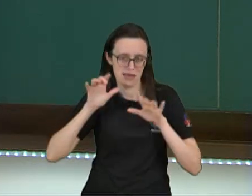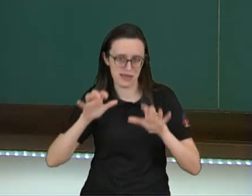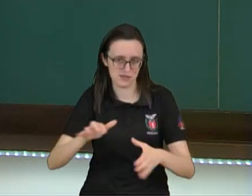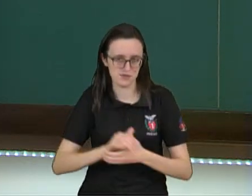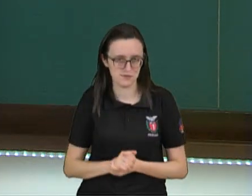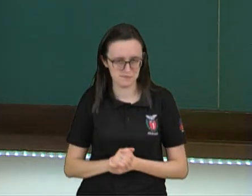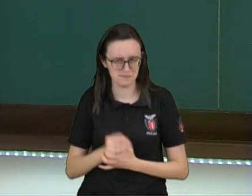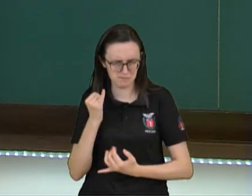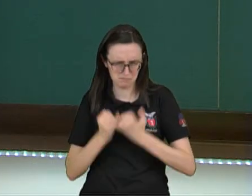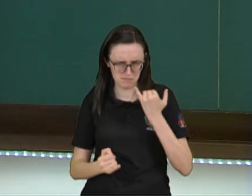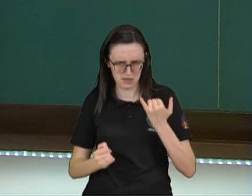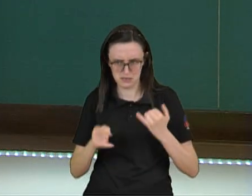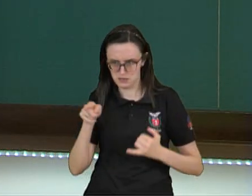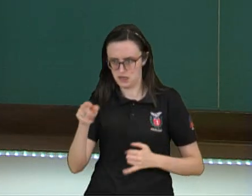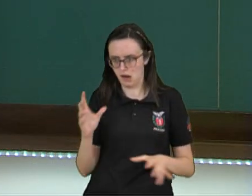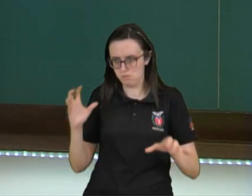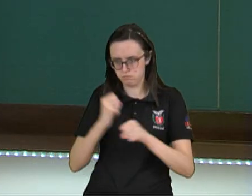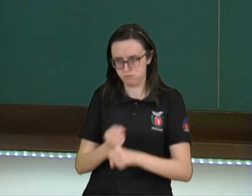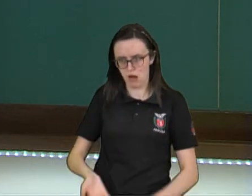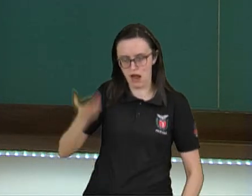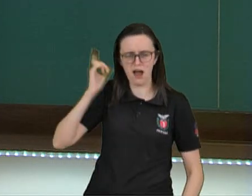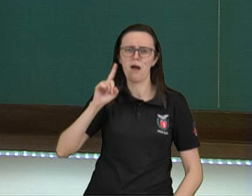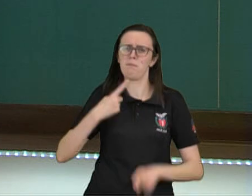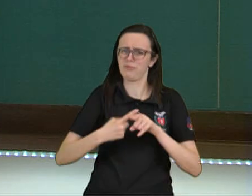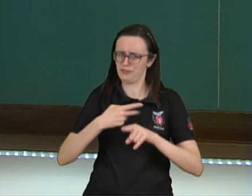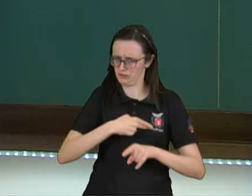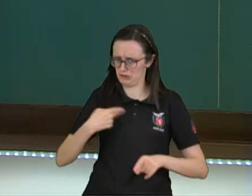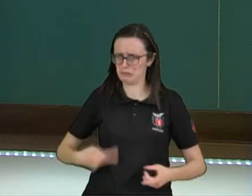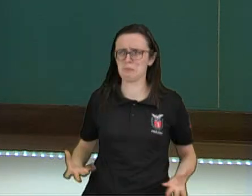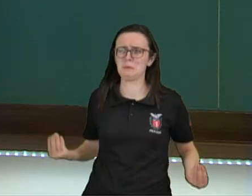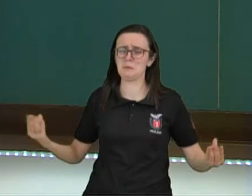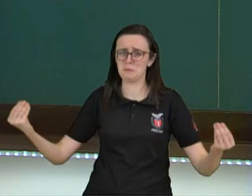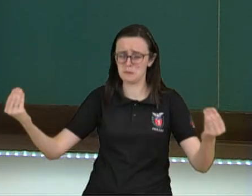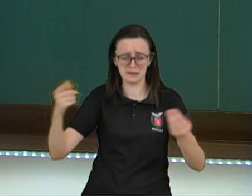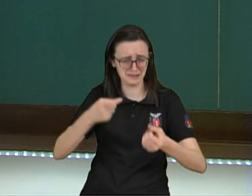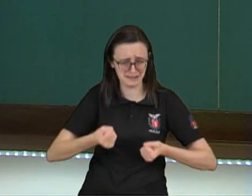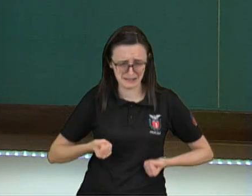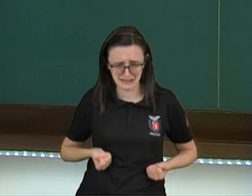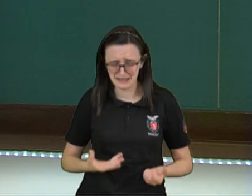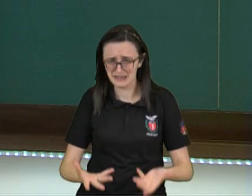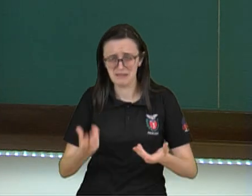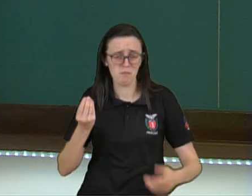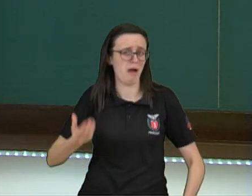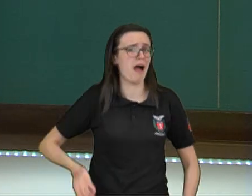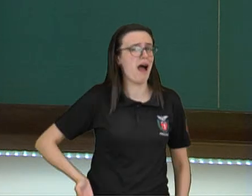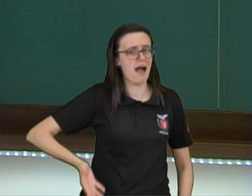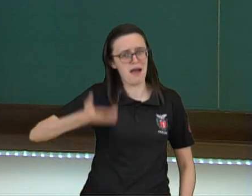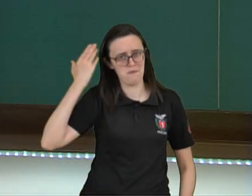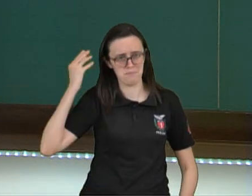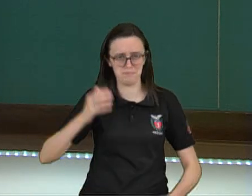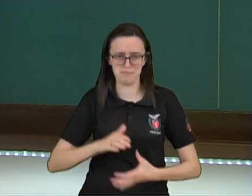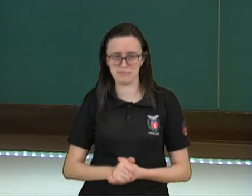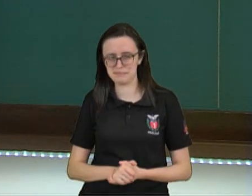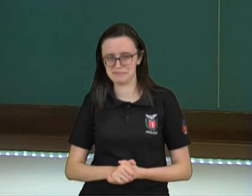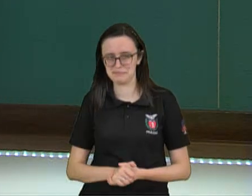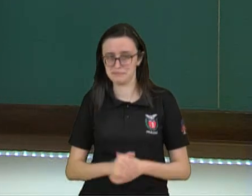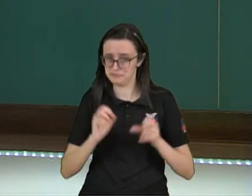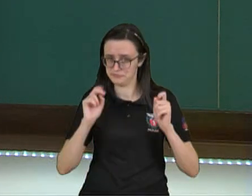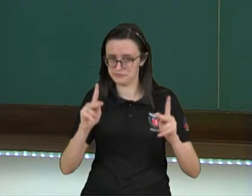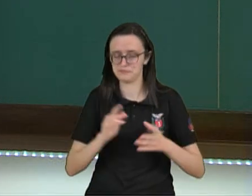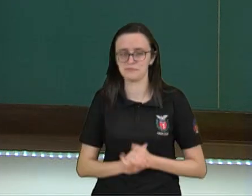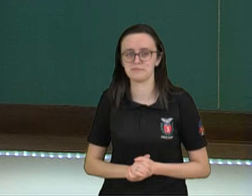Não parece um valor tão alto porque a China é muito populosa, mas foi um valor muito alto que foi gasto,